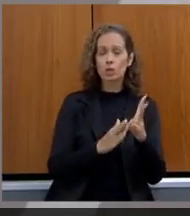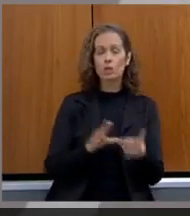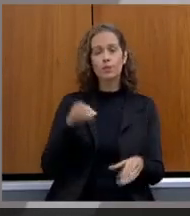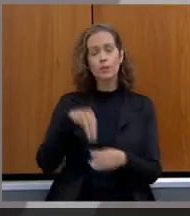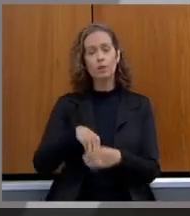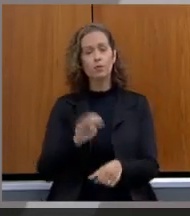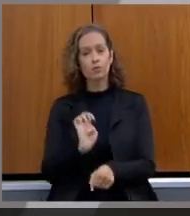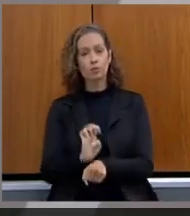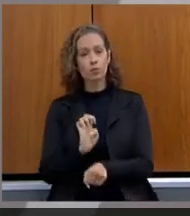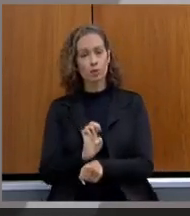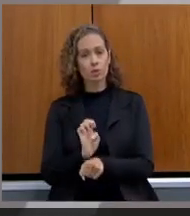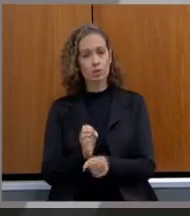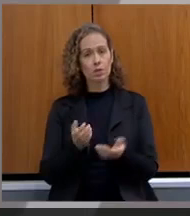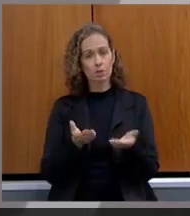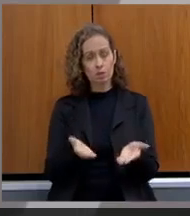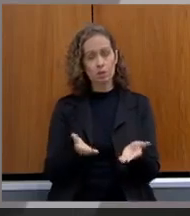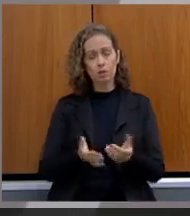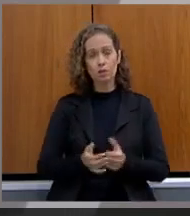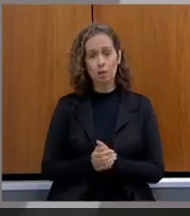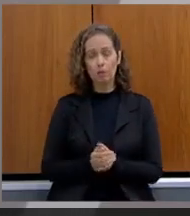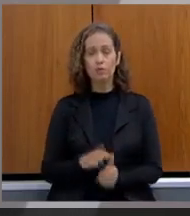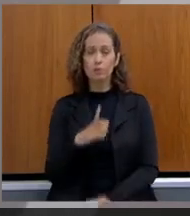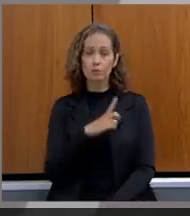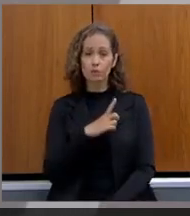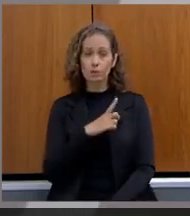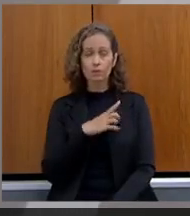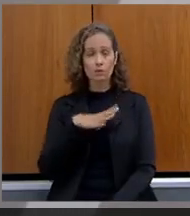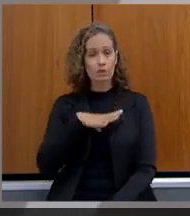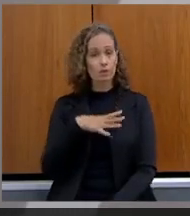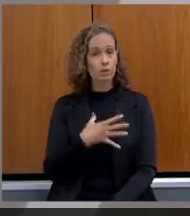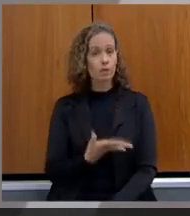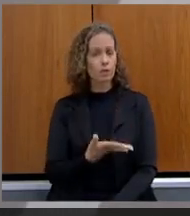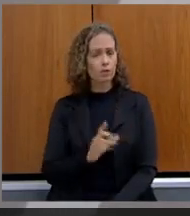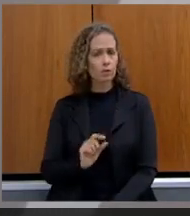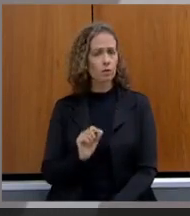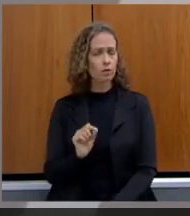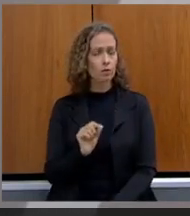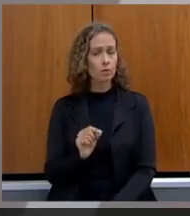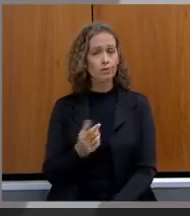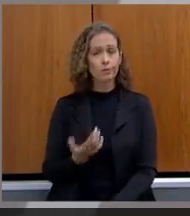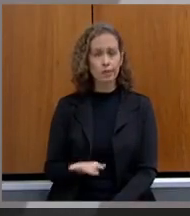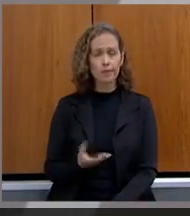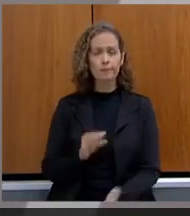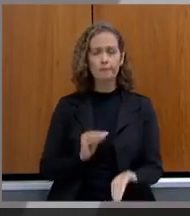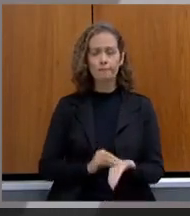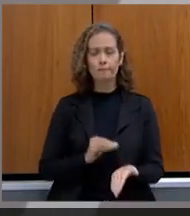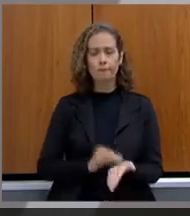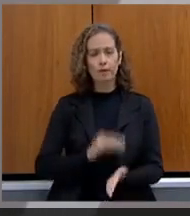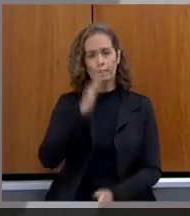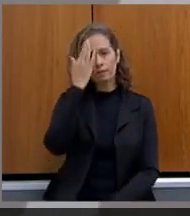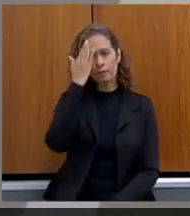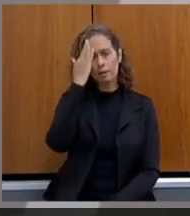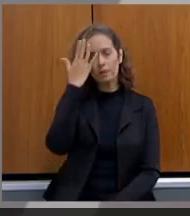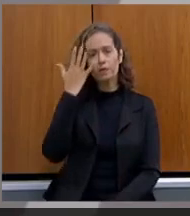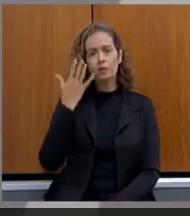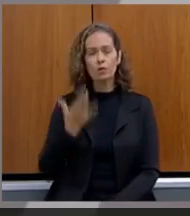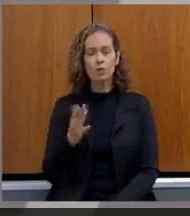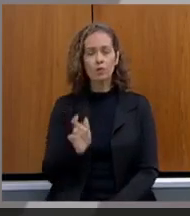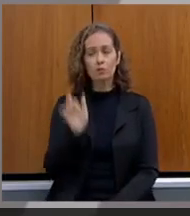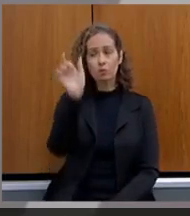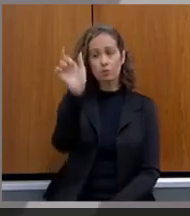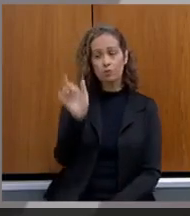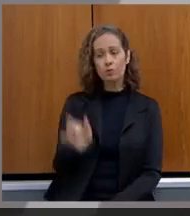e o Município São João das Missões da qual tiveram a ousadia a insensatez de incendiar no Educandário